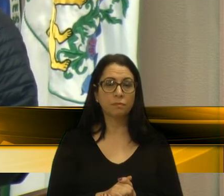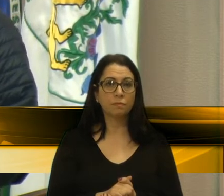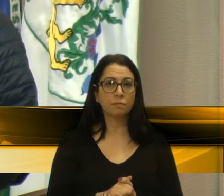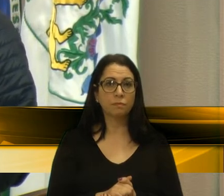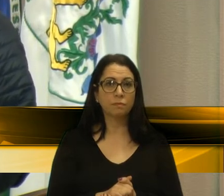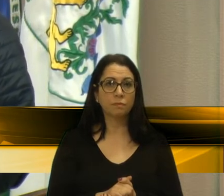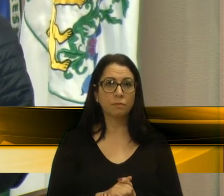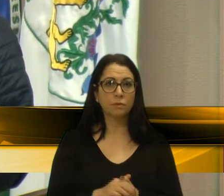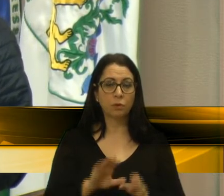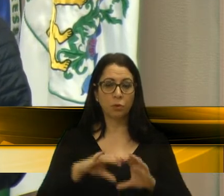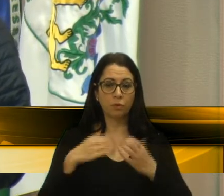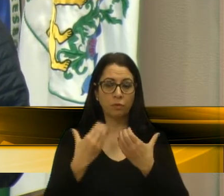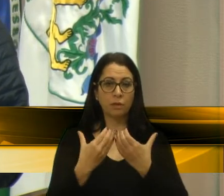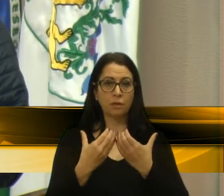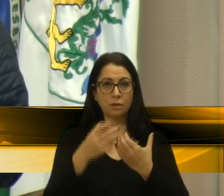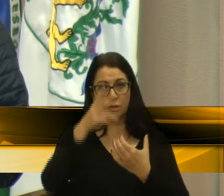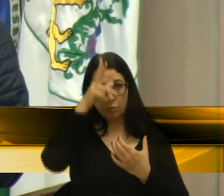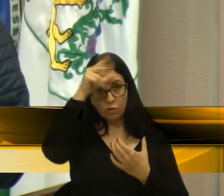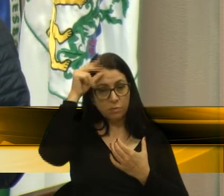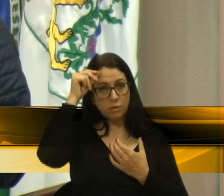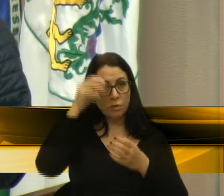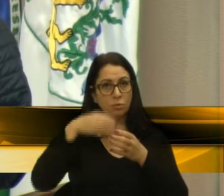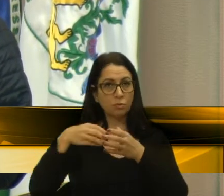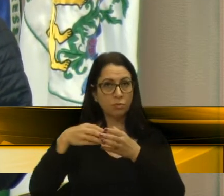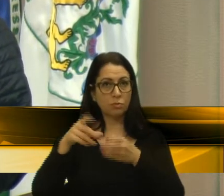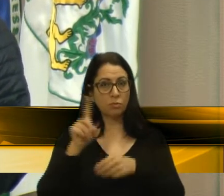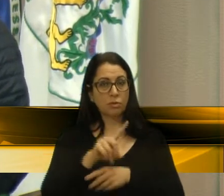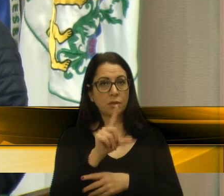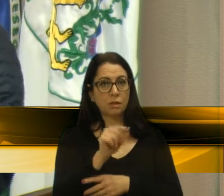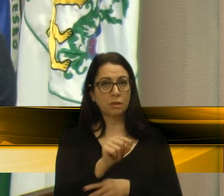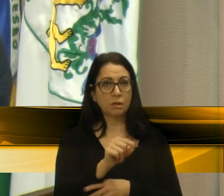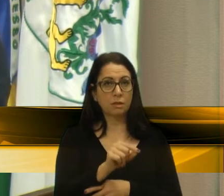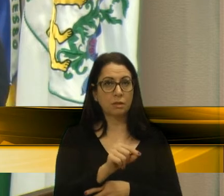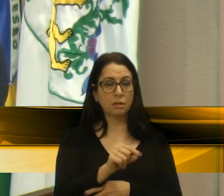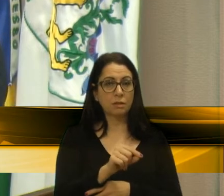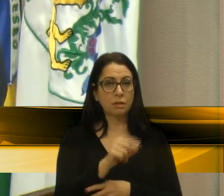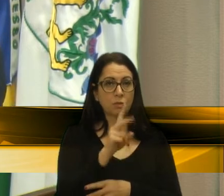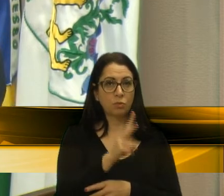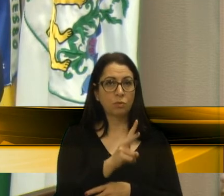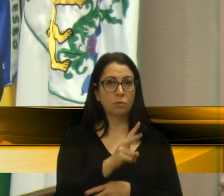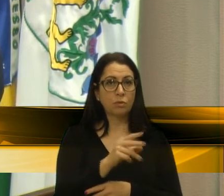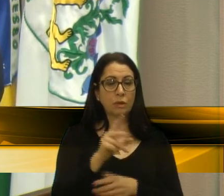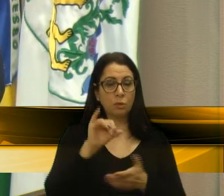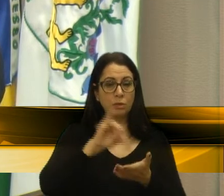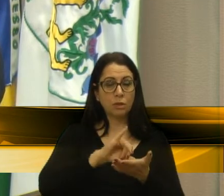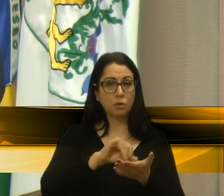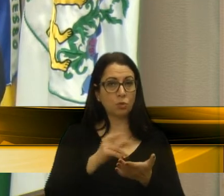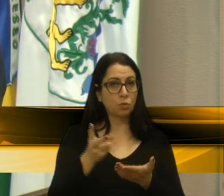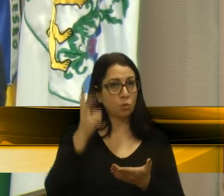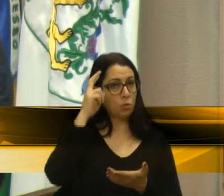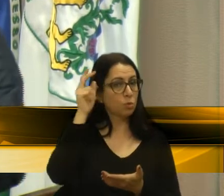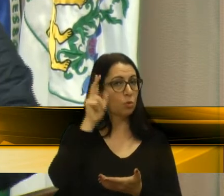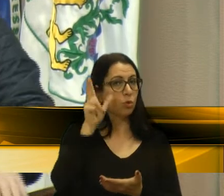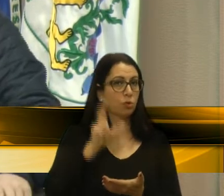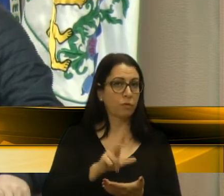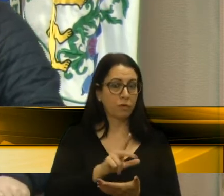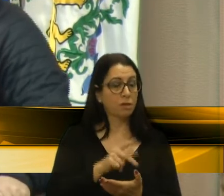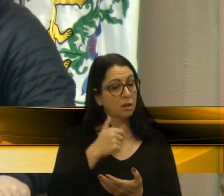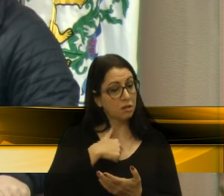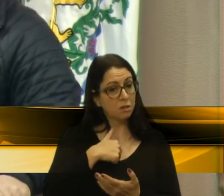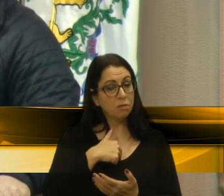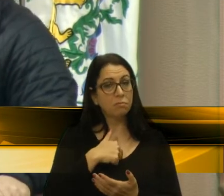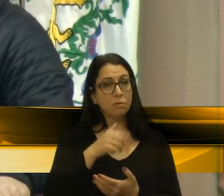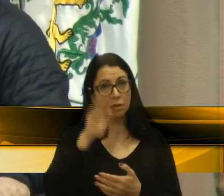da Conferência Municipal do Turismo, do dia 10, agora, às 14 horas, no Centro de Cultura Ordovás. E acredito que o